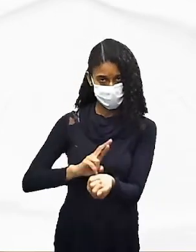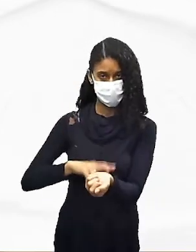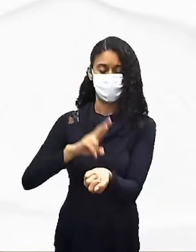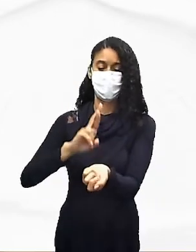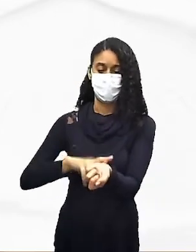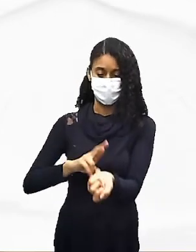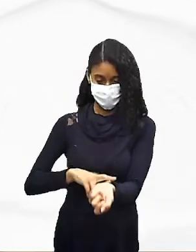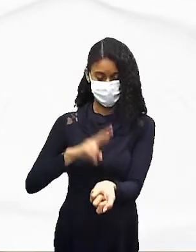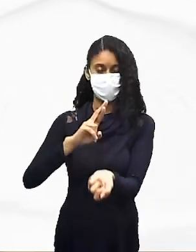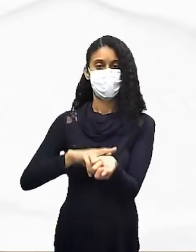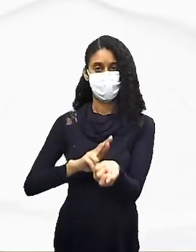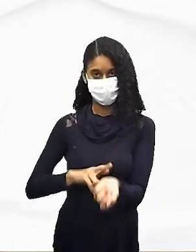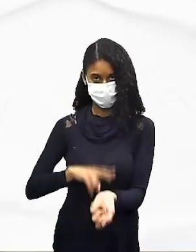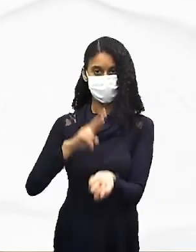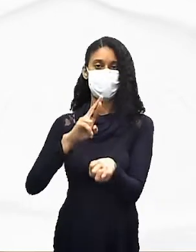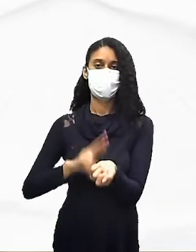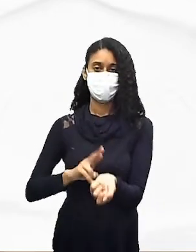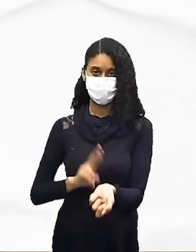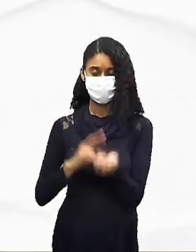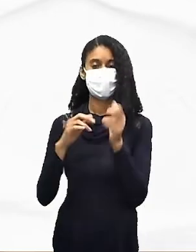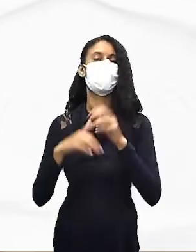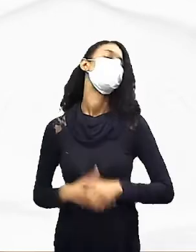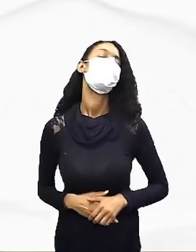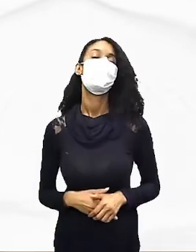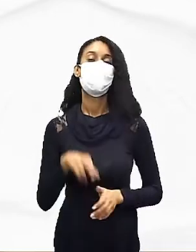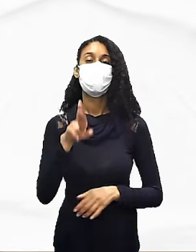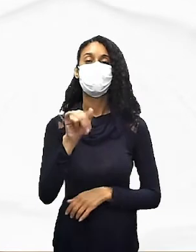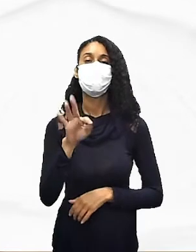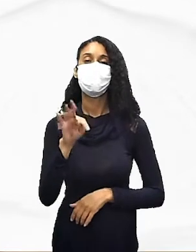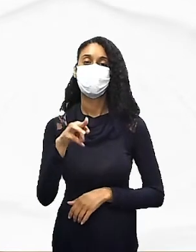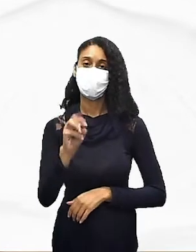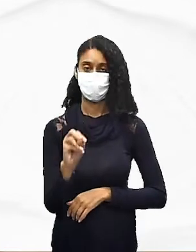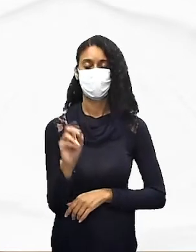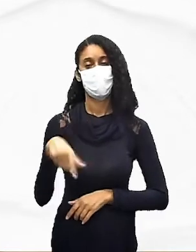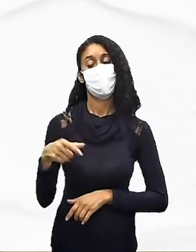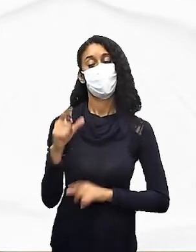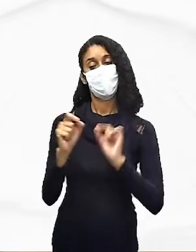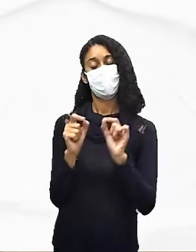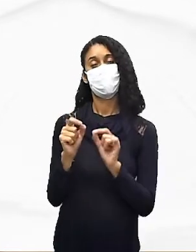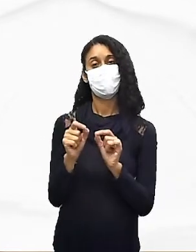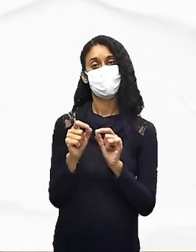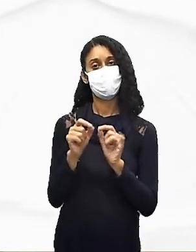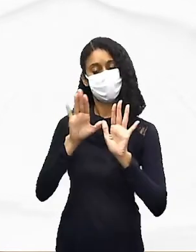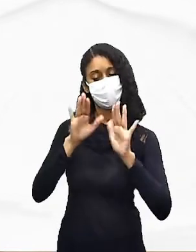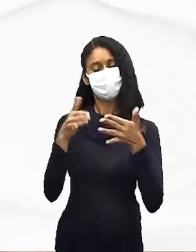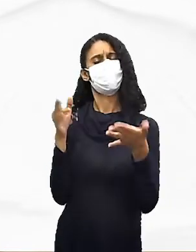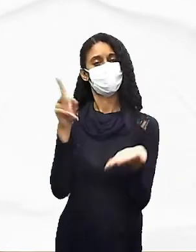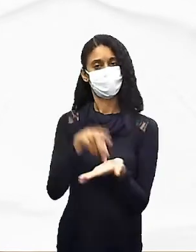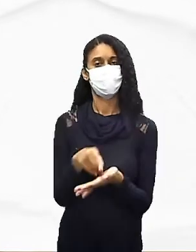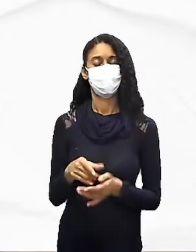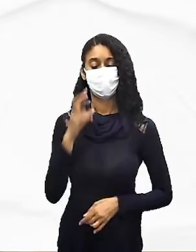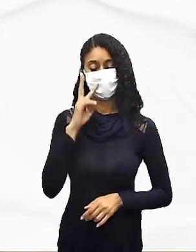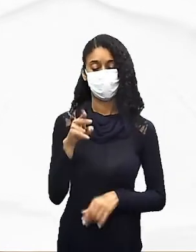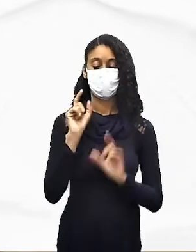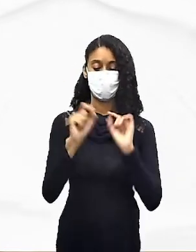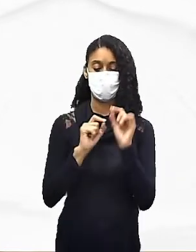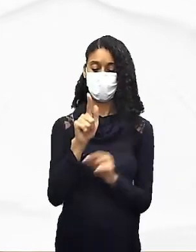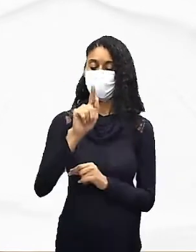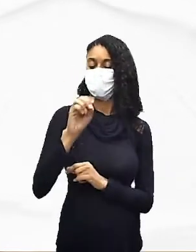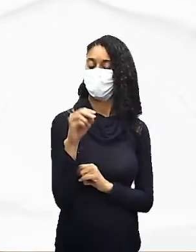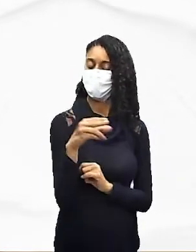tan, tan, tan, tan, tan, tan, tan. Essa era a intenção mesmo. Você vê aí que você, o Gonçalves Dias, ele parte